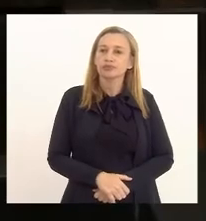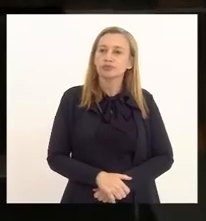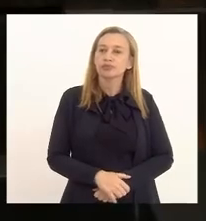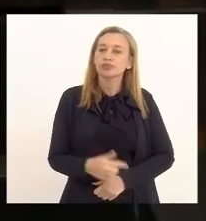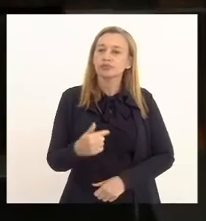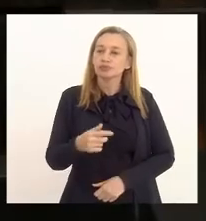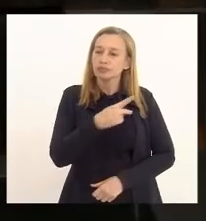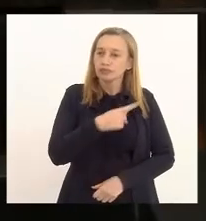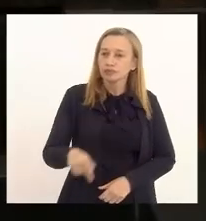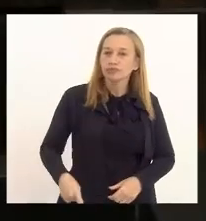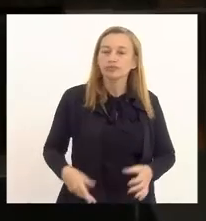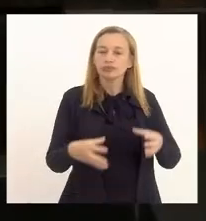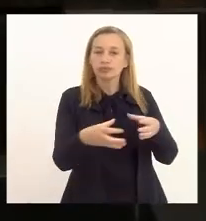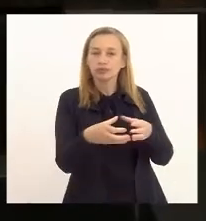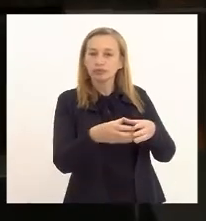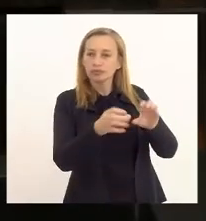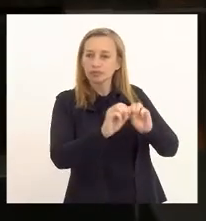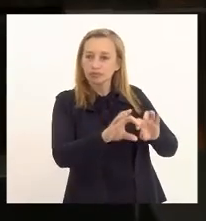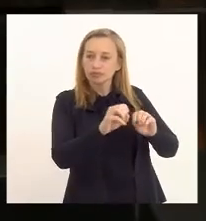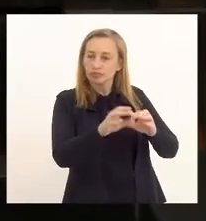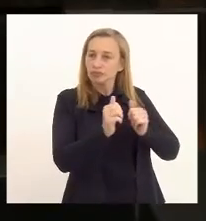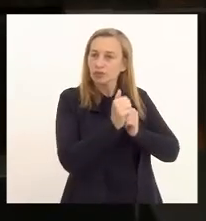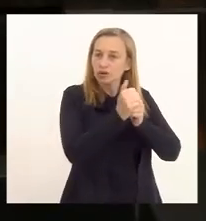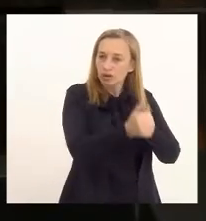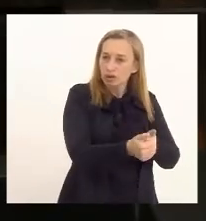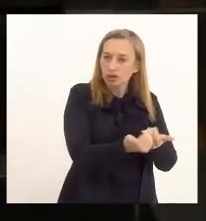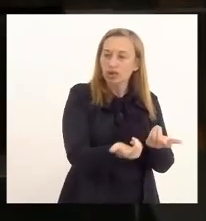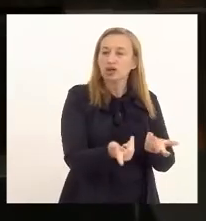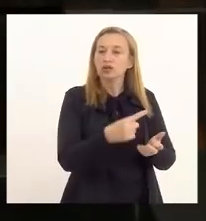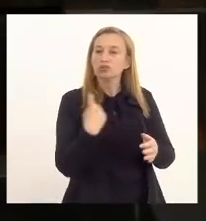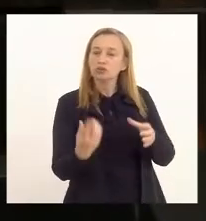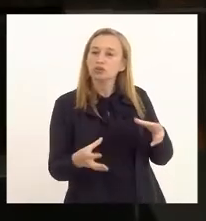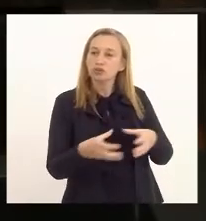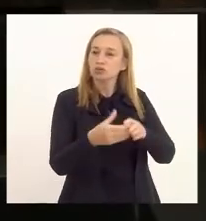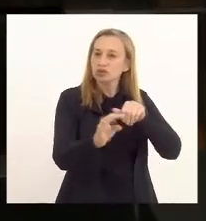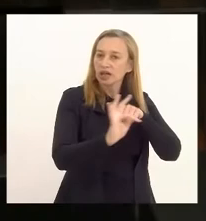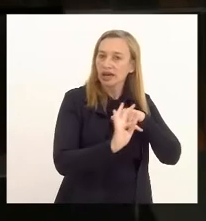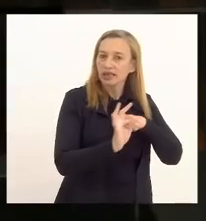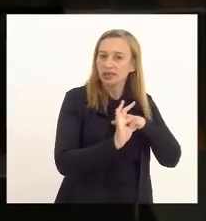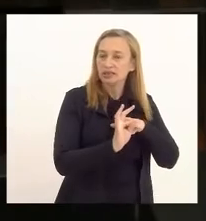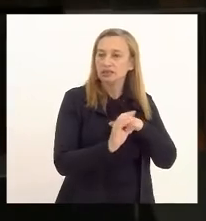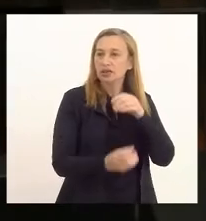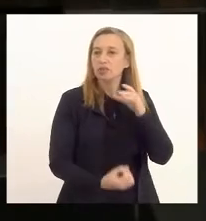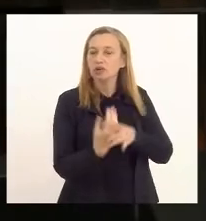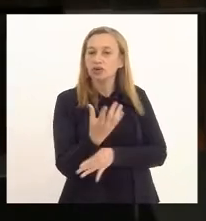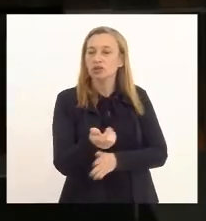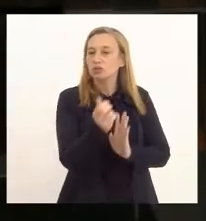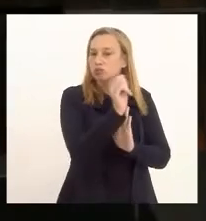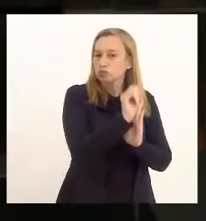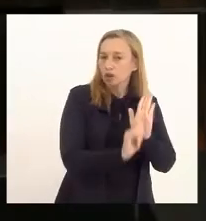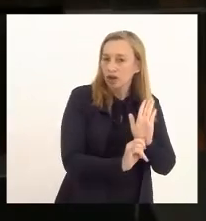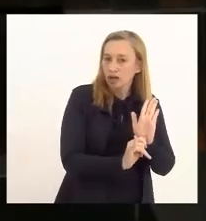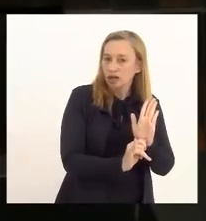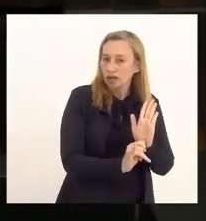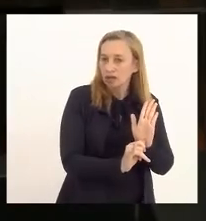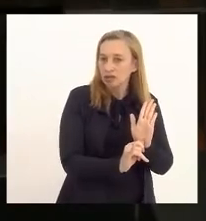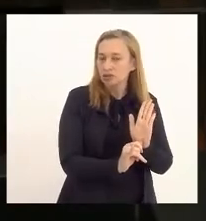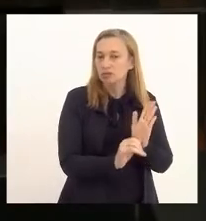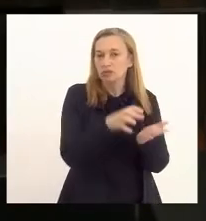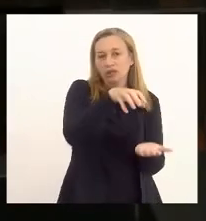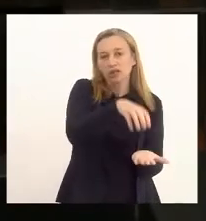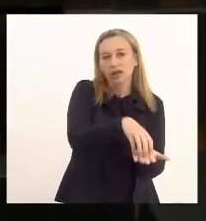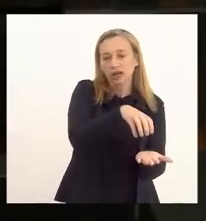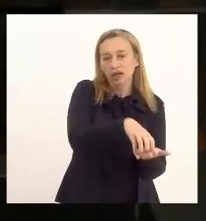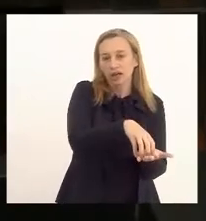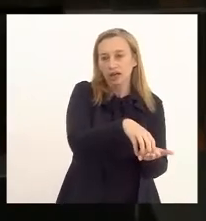presidente da Comissão de Educação, eu coordenei a nossa equipe técnica na produção de um relatório sobre a rede estadual de